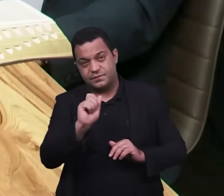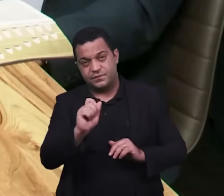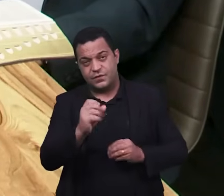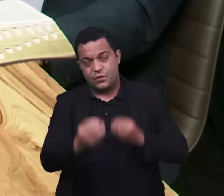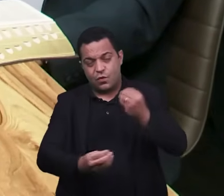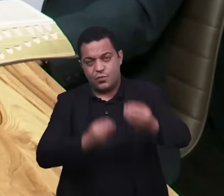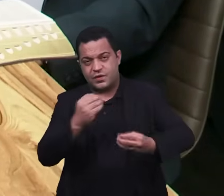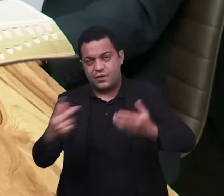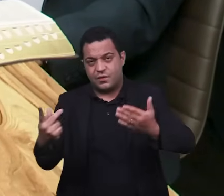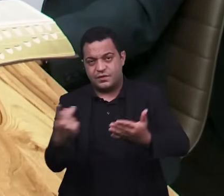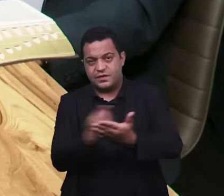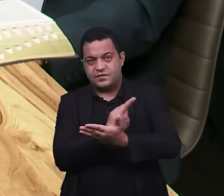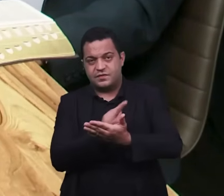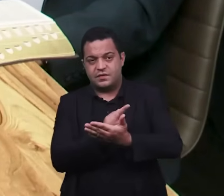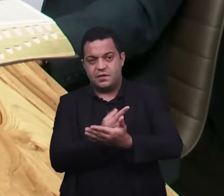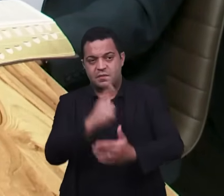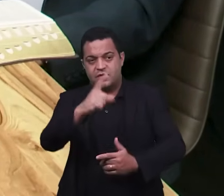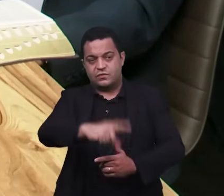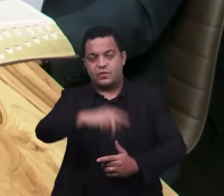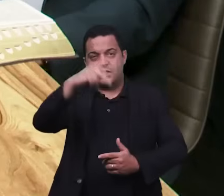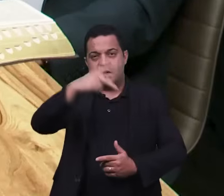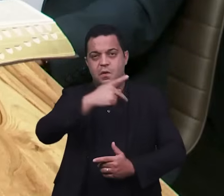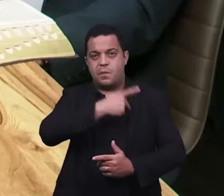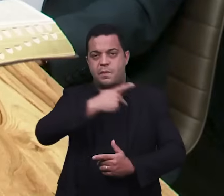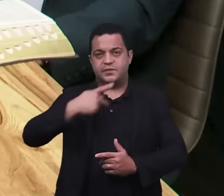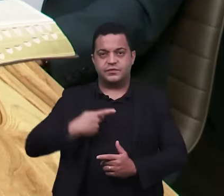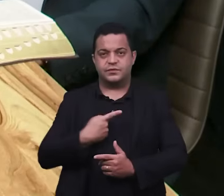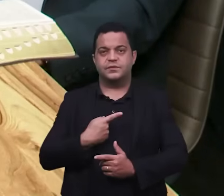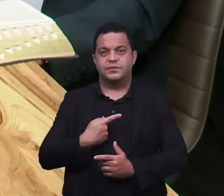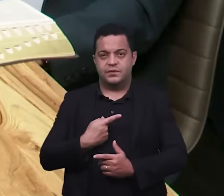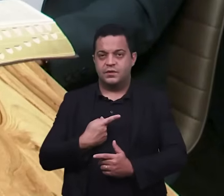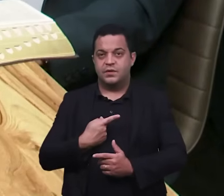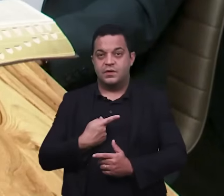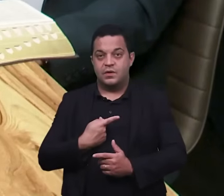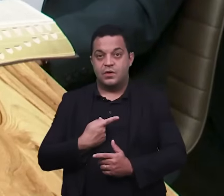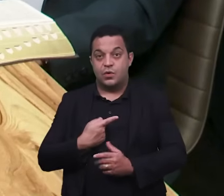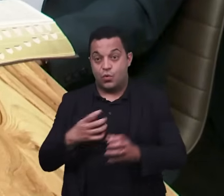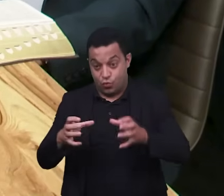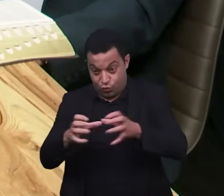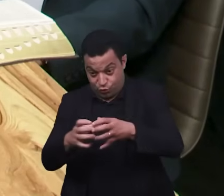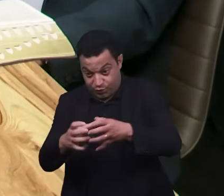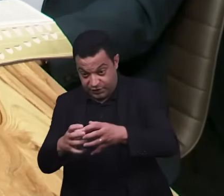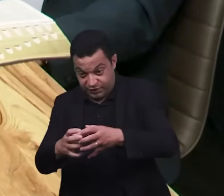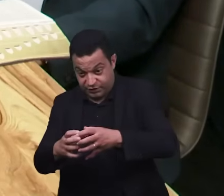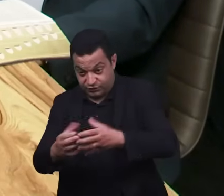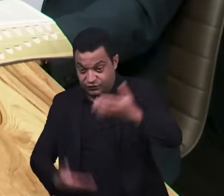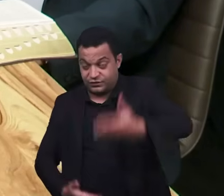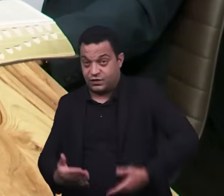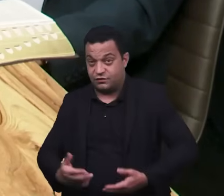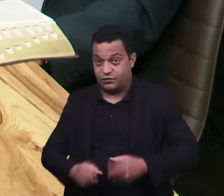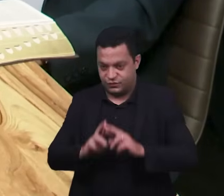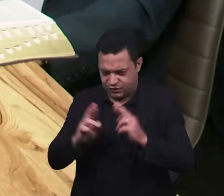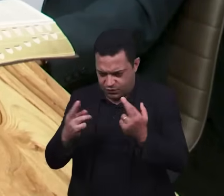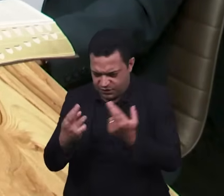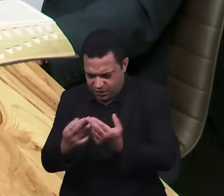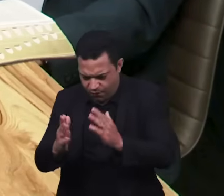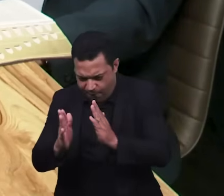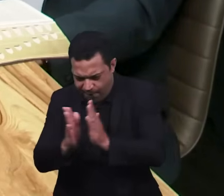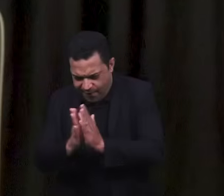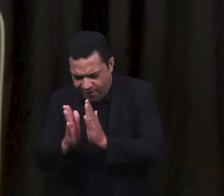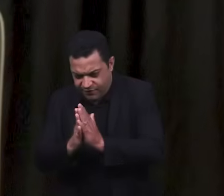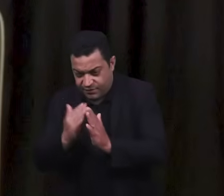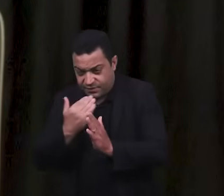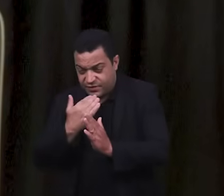capítulo 13, né? Uhum. O capítulo 13 estavam ali reunidos, o presbitério estava reunido ali, porque